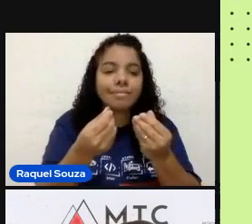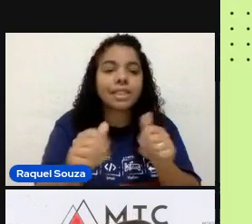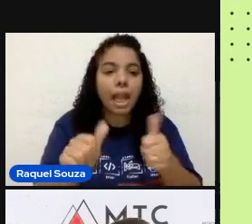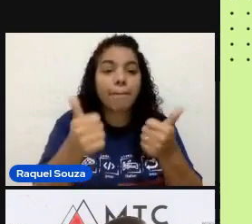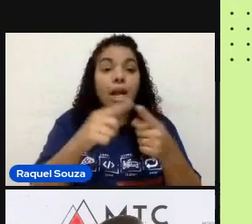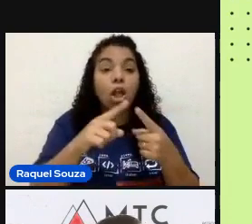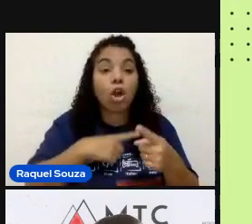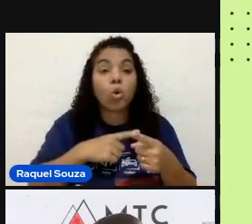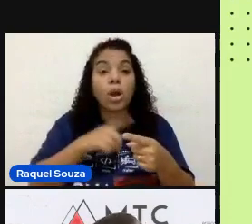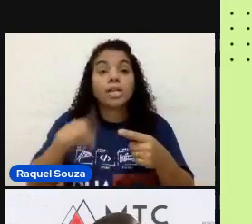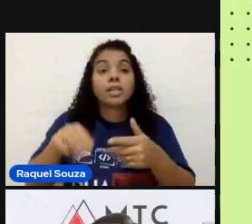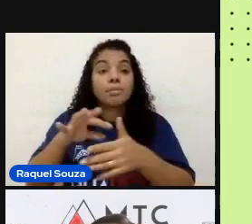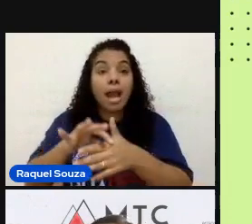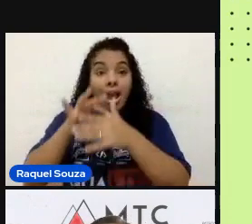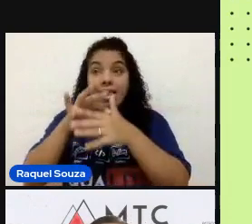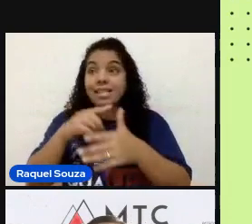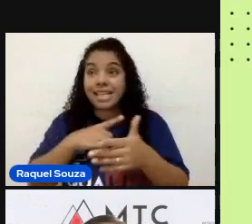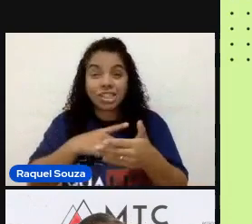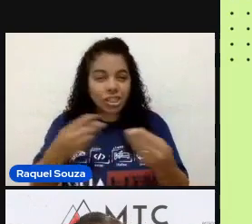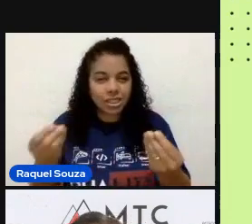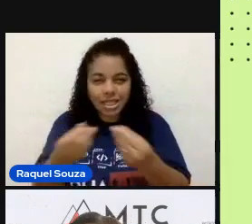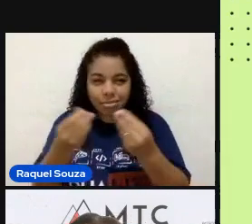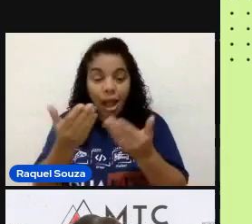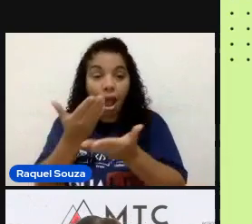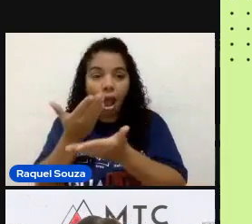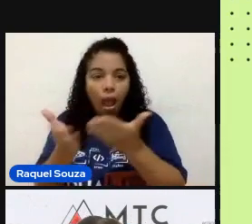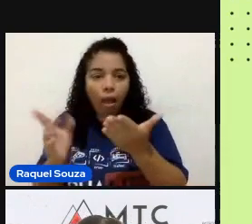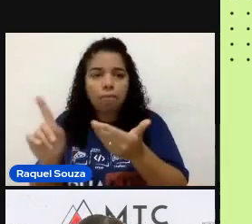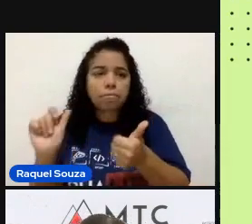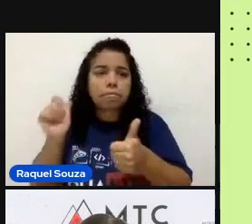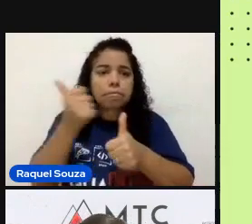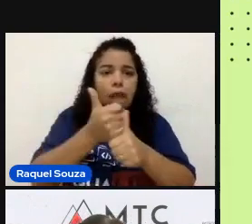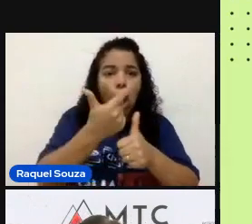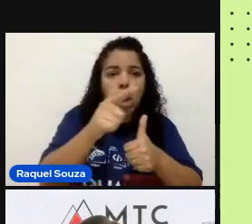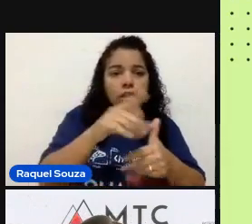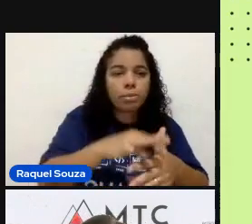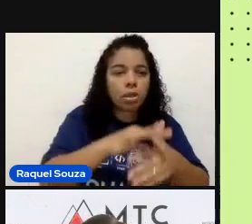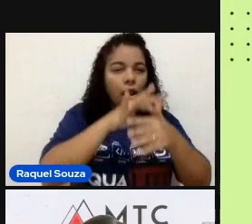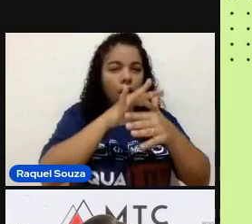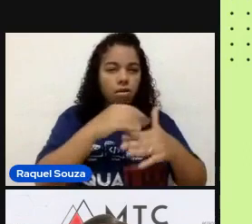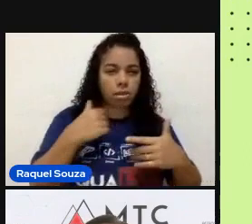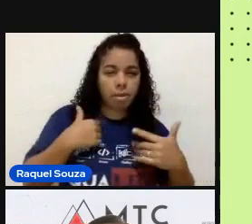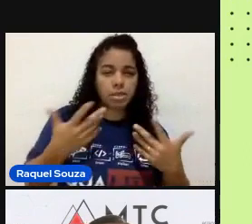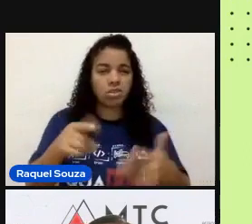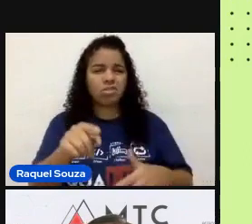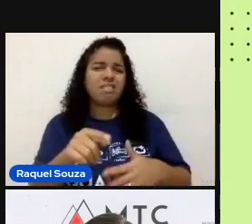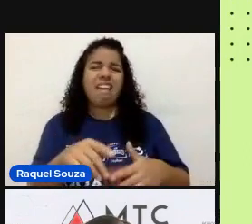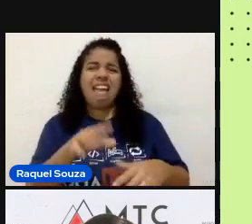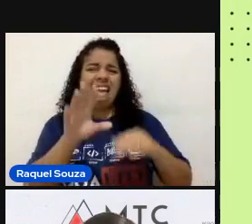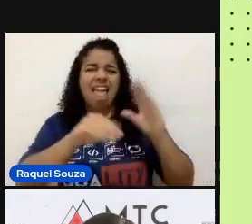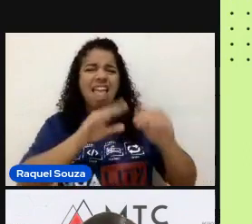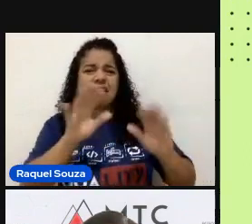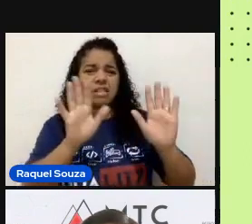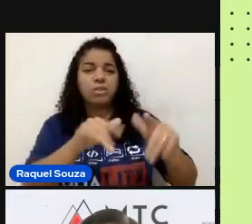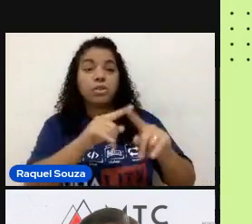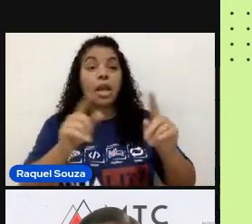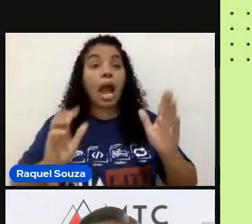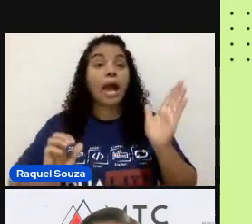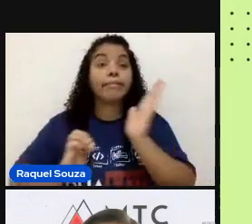minha liderança, que tinha sensibilidade, para uma pessoa que era líder, que achava que era tudo frescura, eu fui